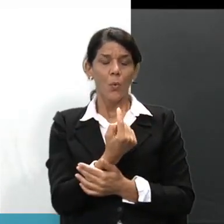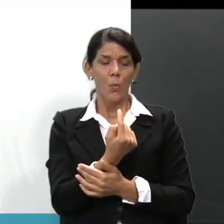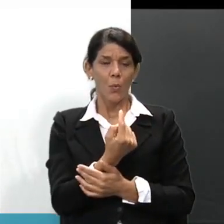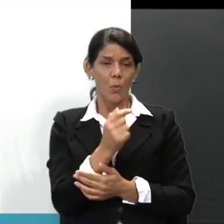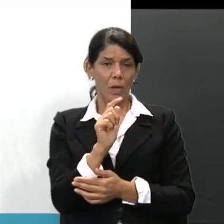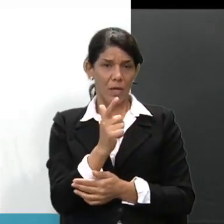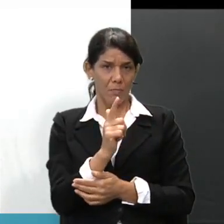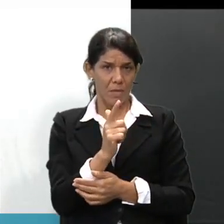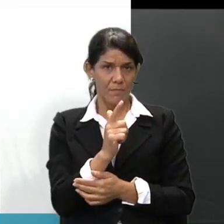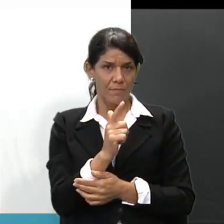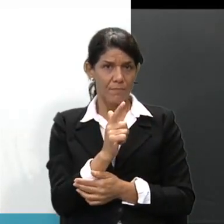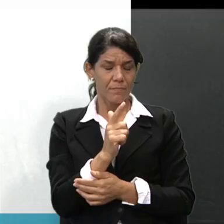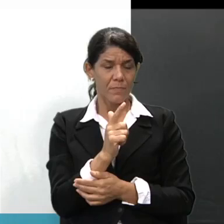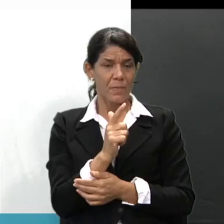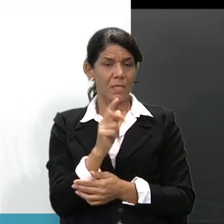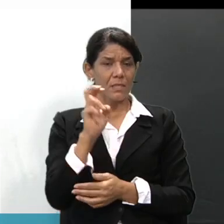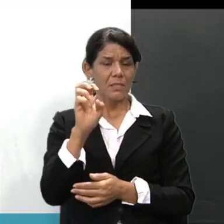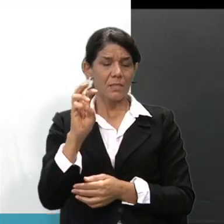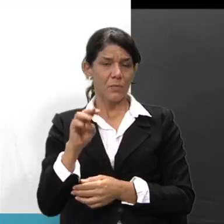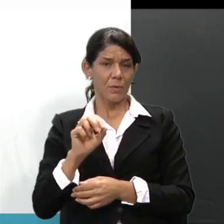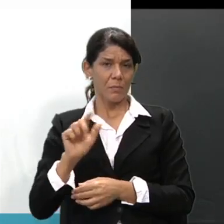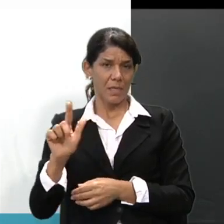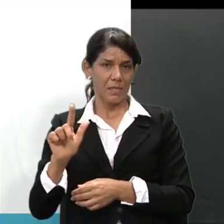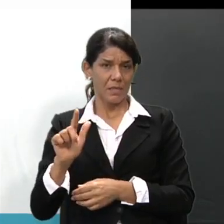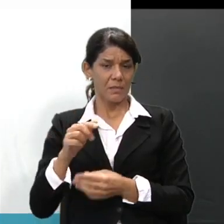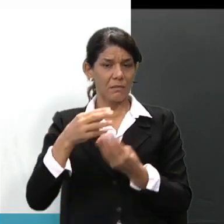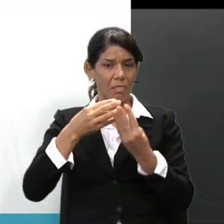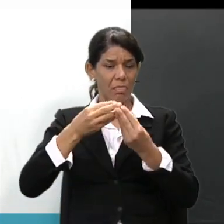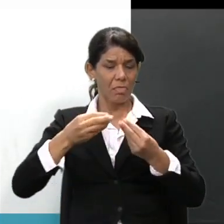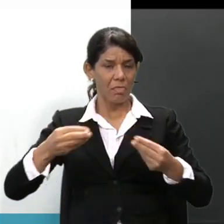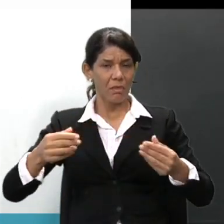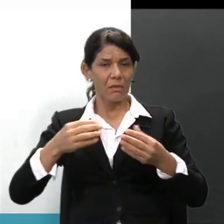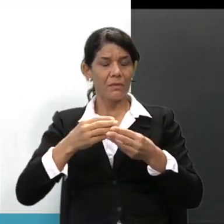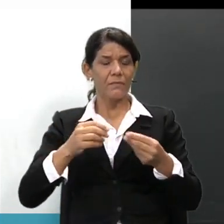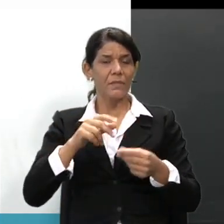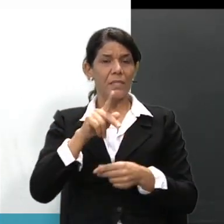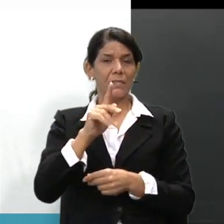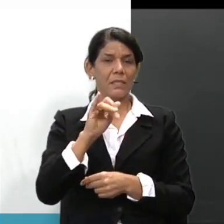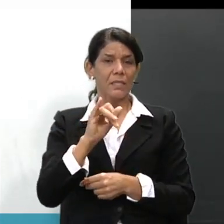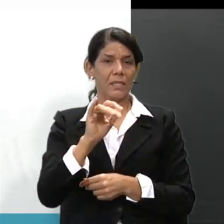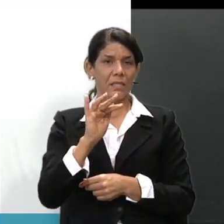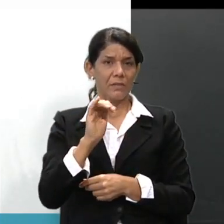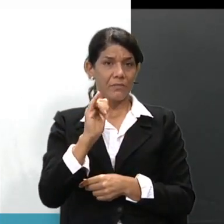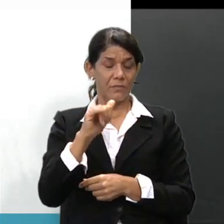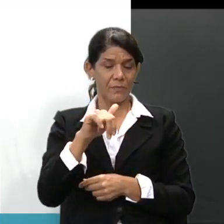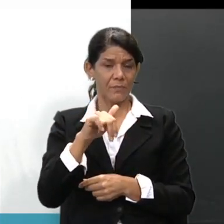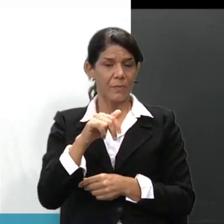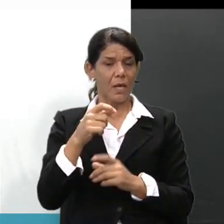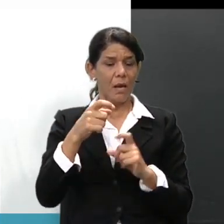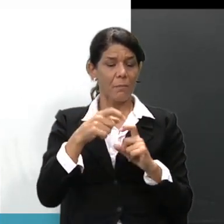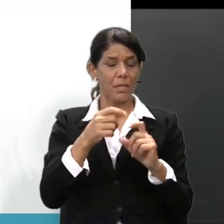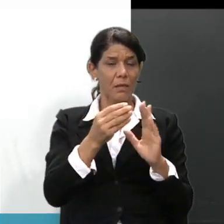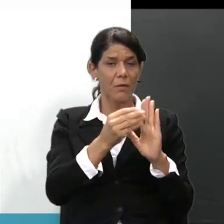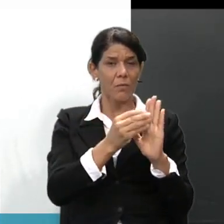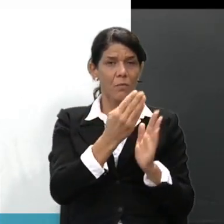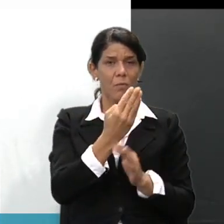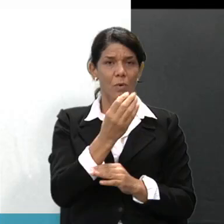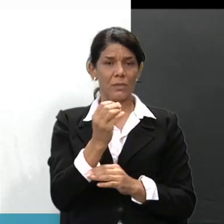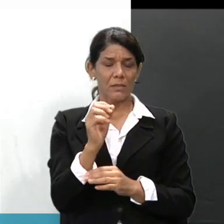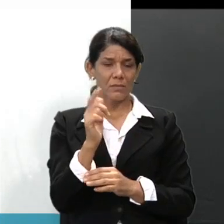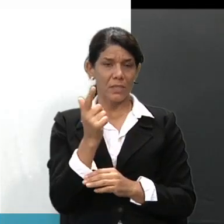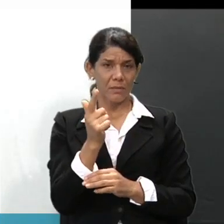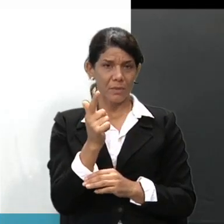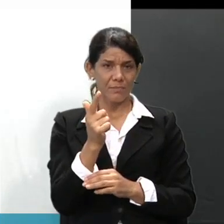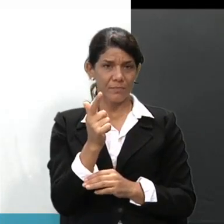1 grama, tá? Em 5 ml. Nós vamos diluir esse Keflin. A médica prescreveu 400